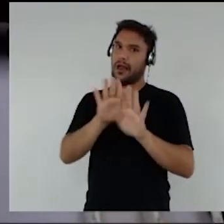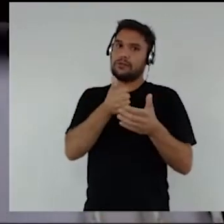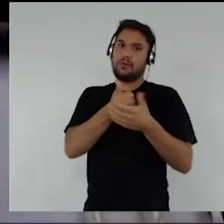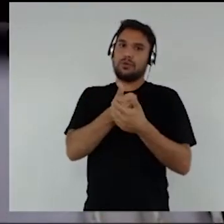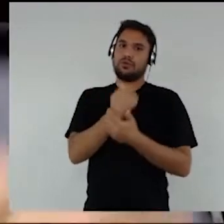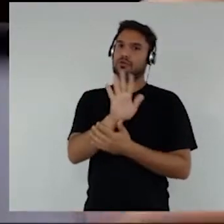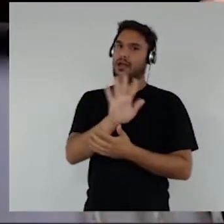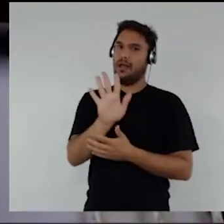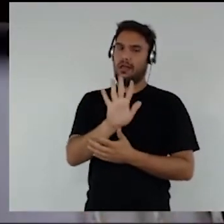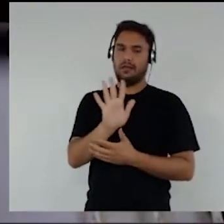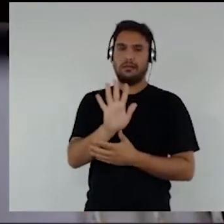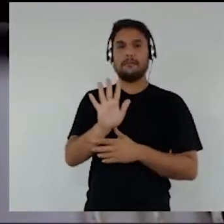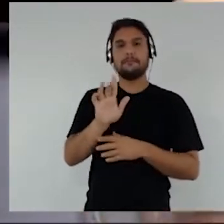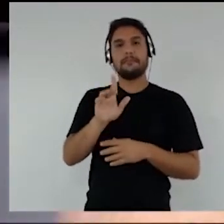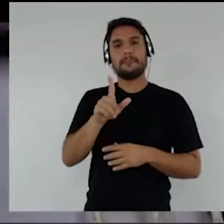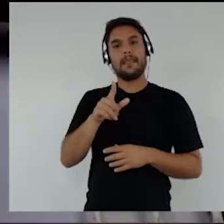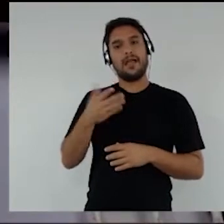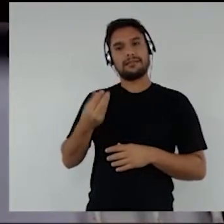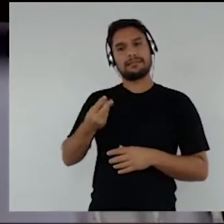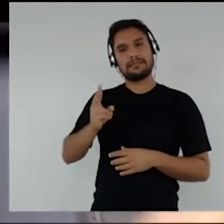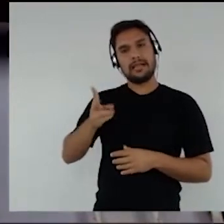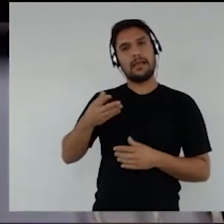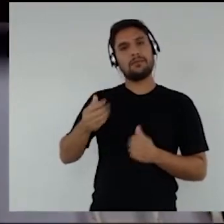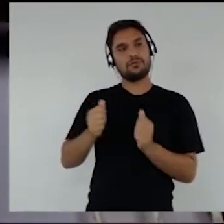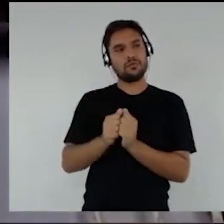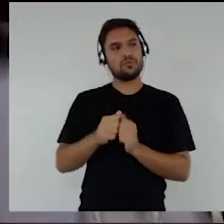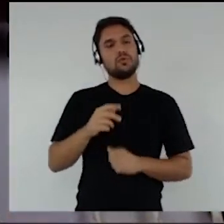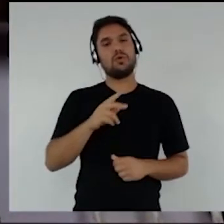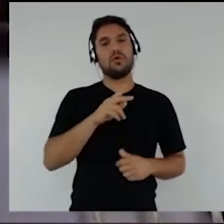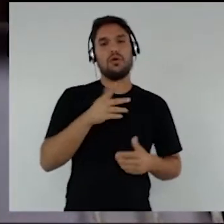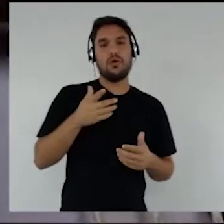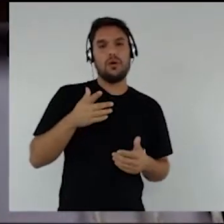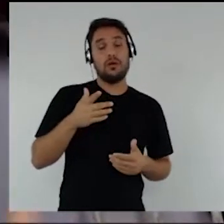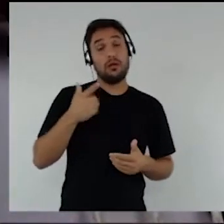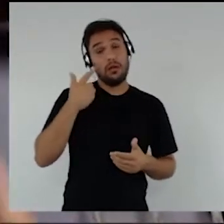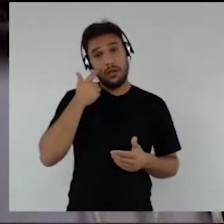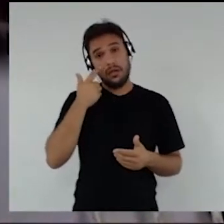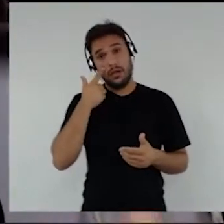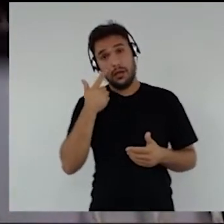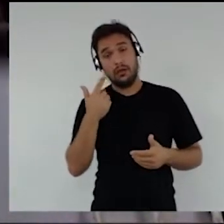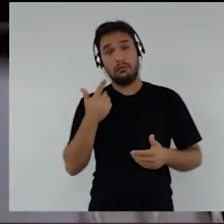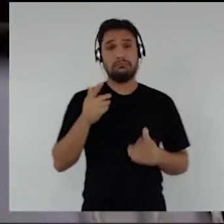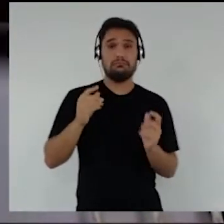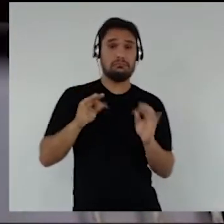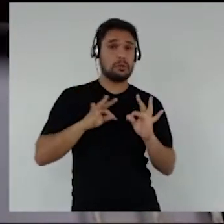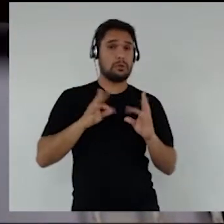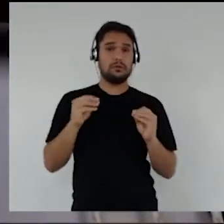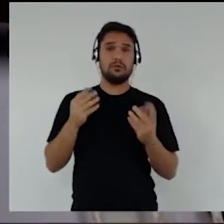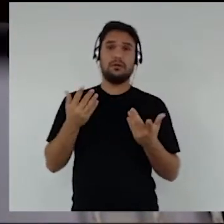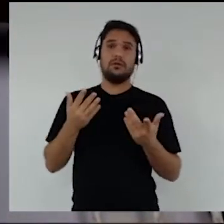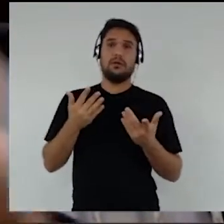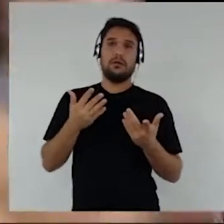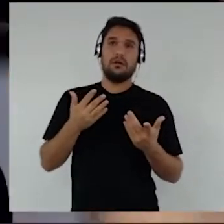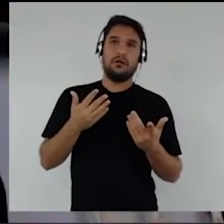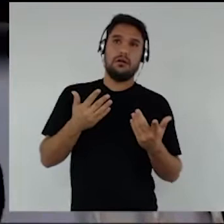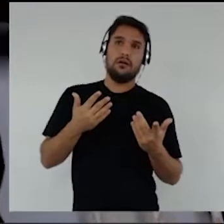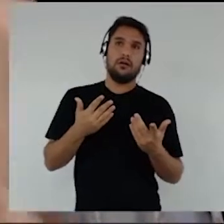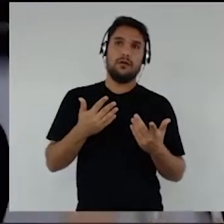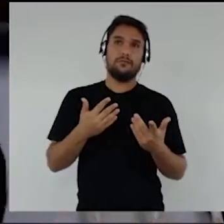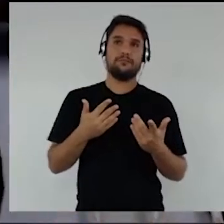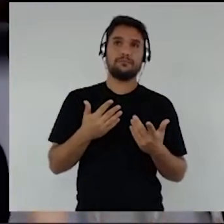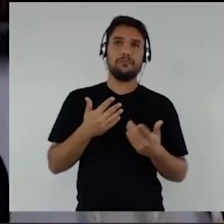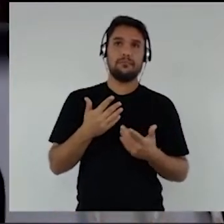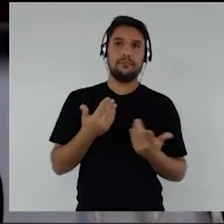fui recebida na presença do serventuário, então nada que pudesse aí ficar, né, a